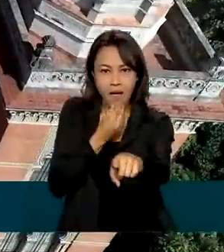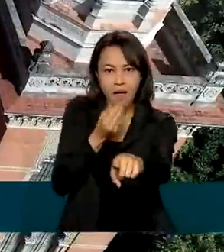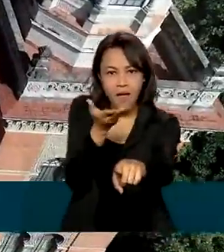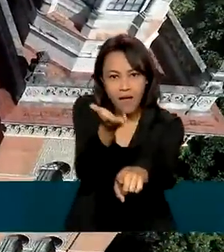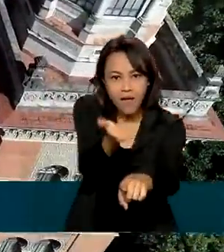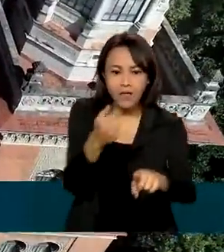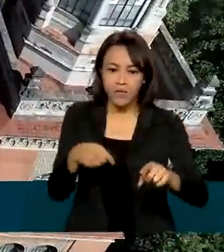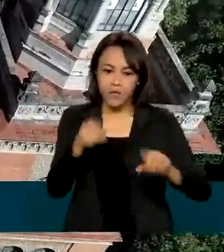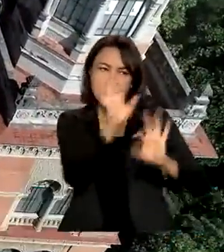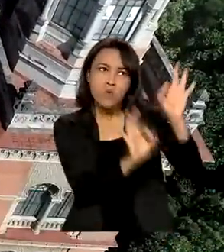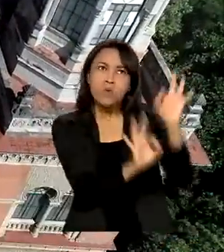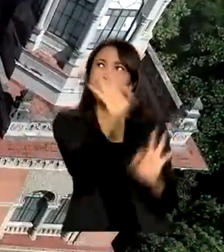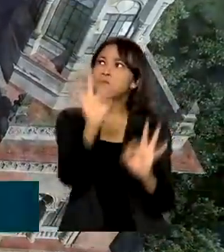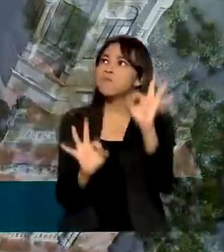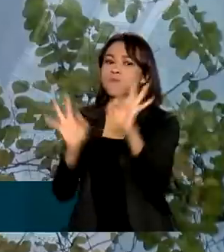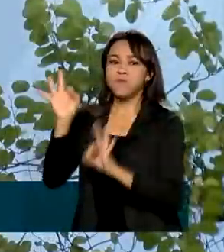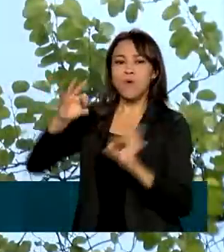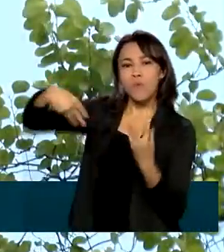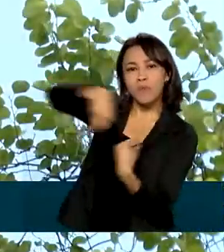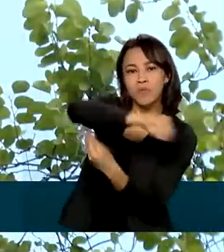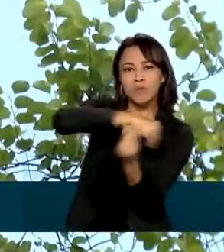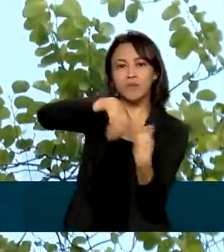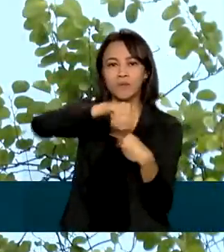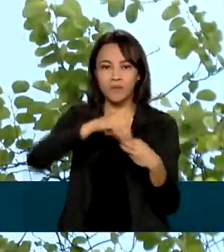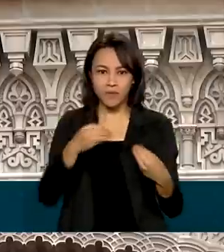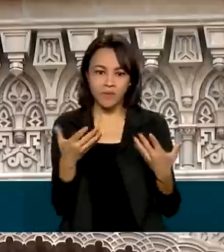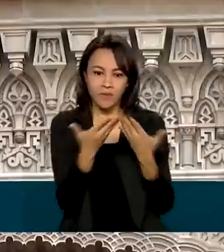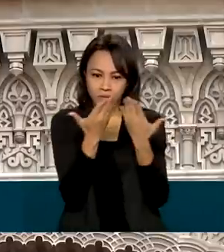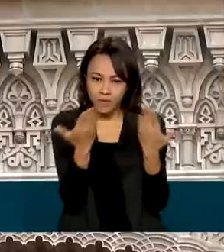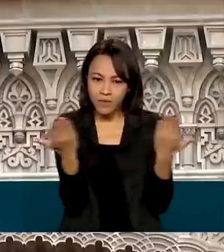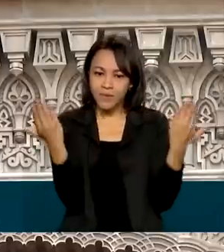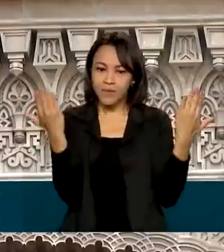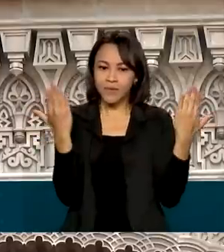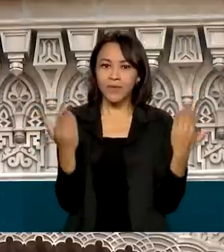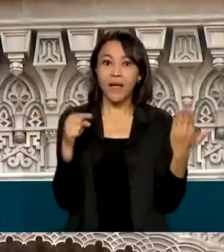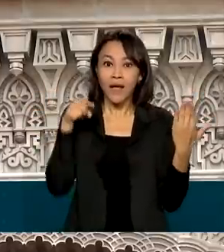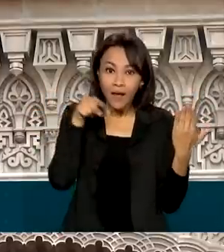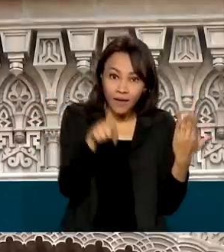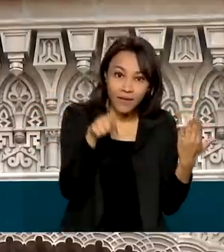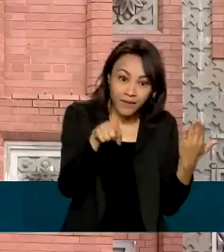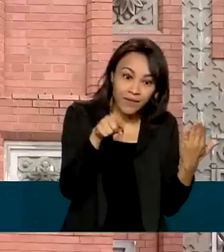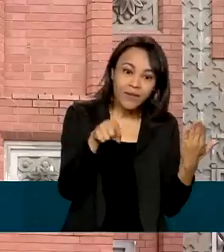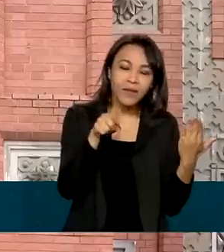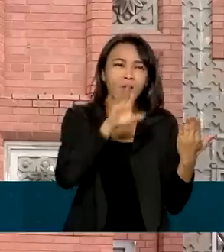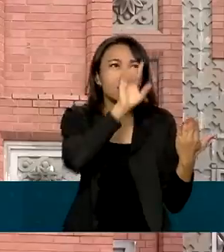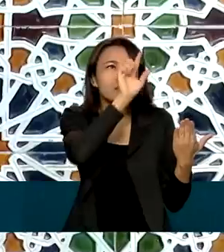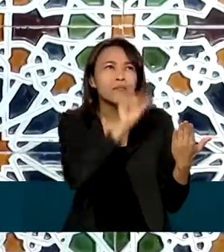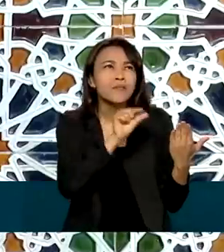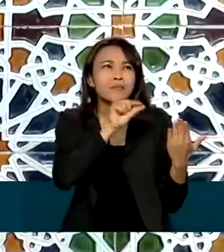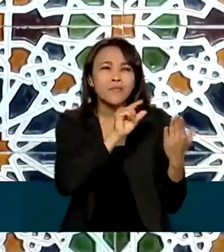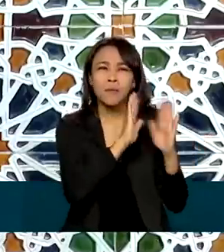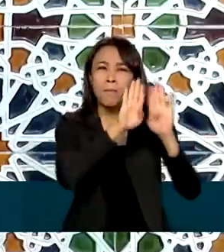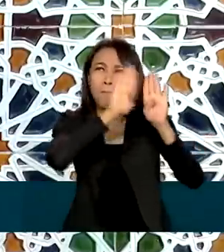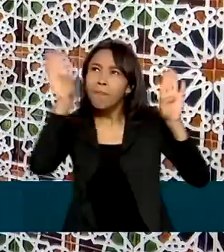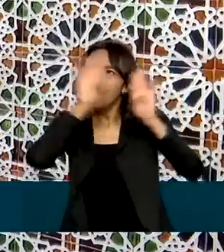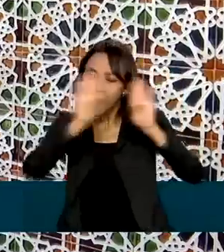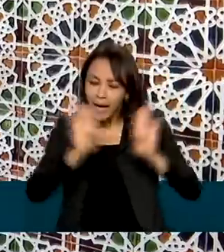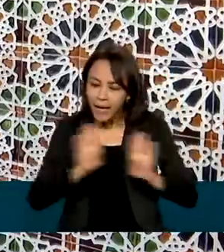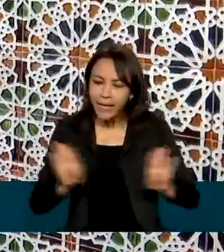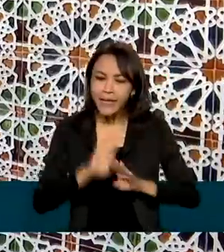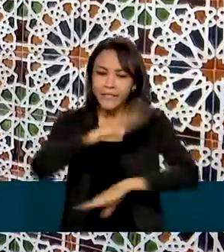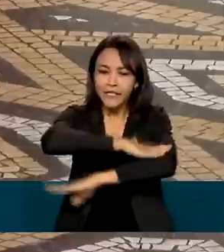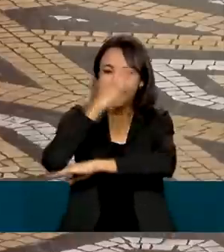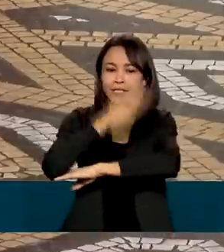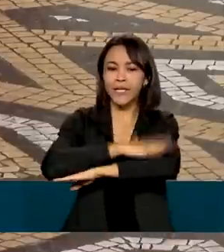com arquitetura que mistura os estilos ingleses nas torres, com inspiração árabe nas paredes e janelas, azulejos